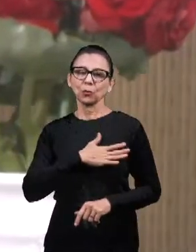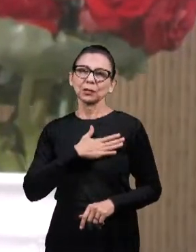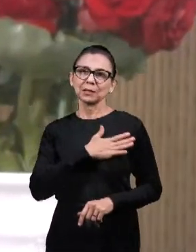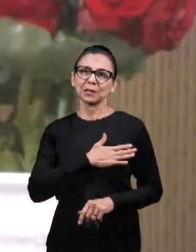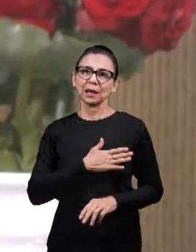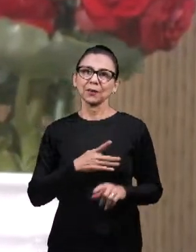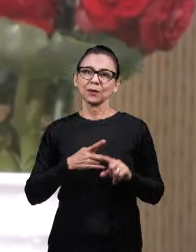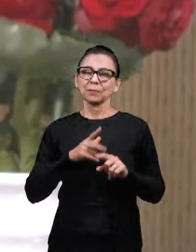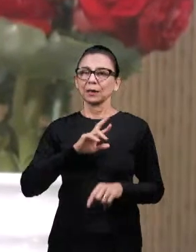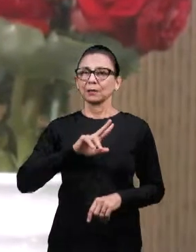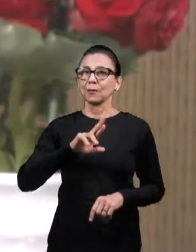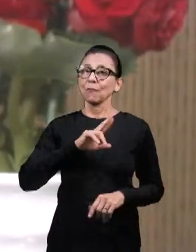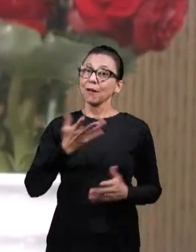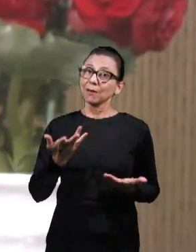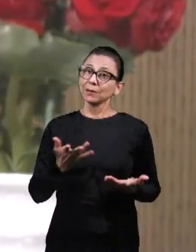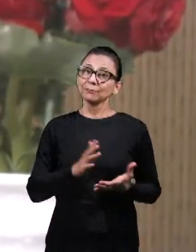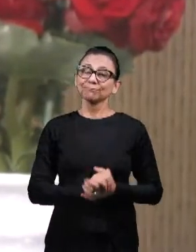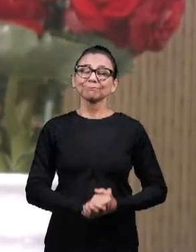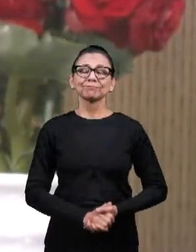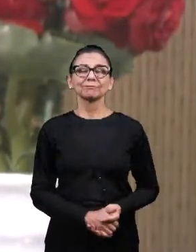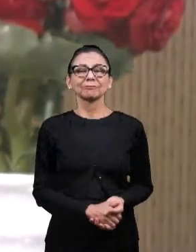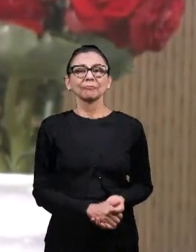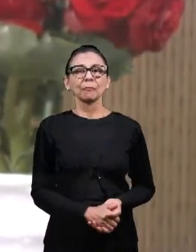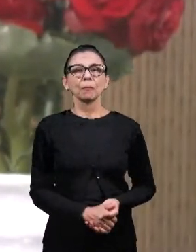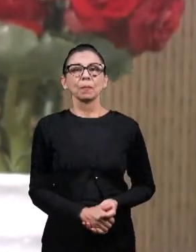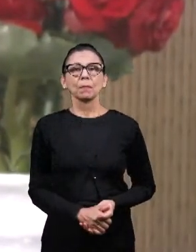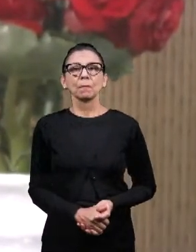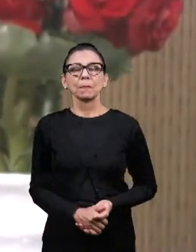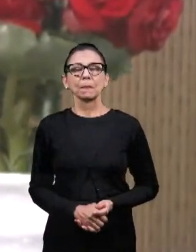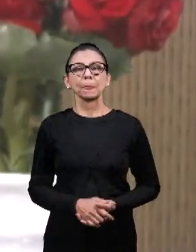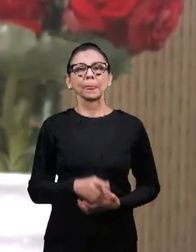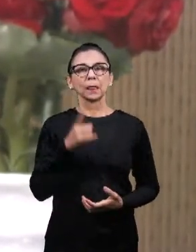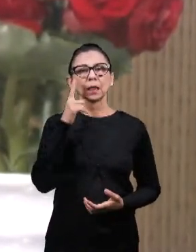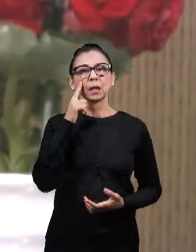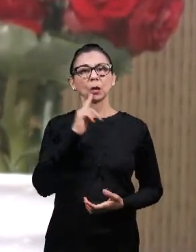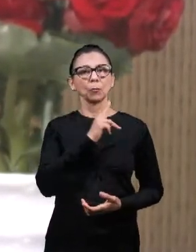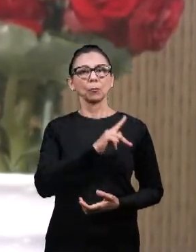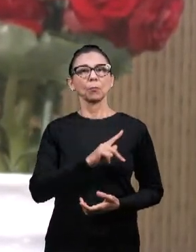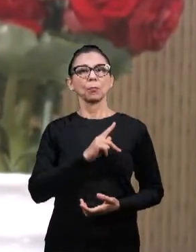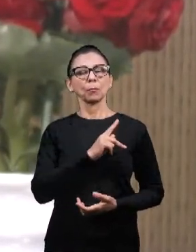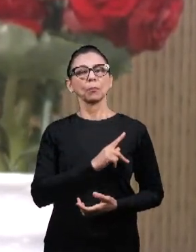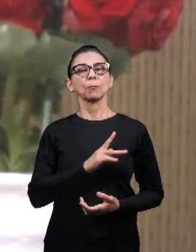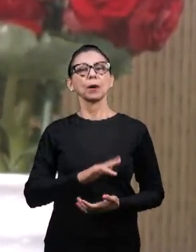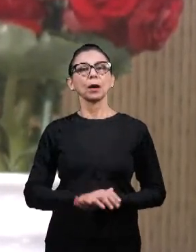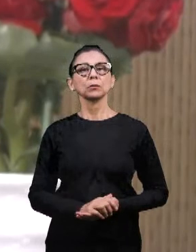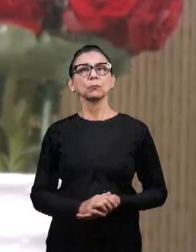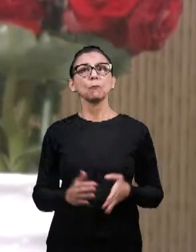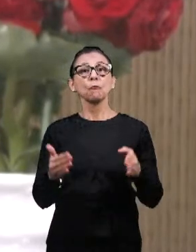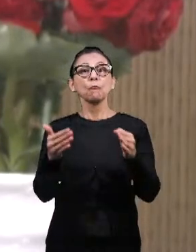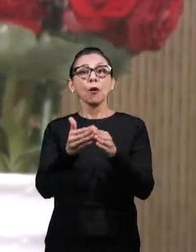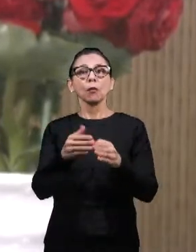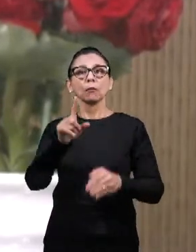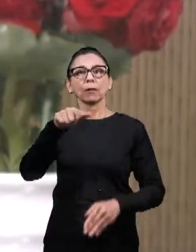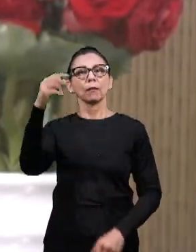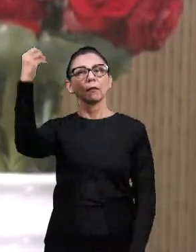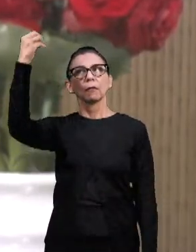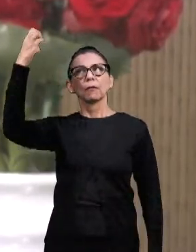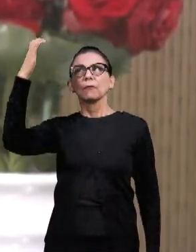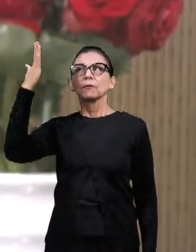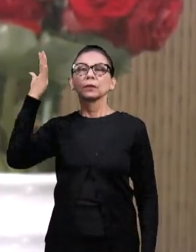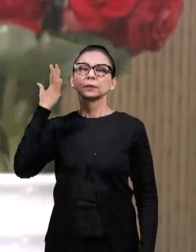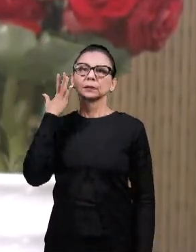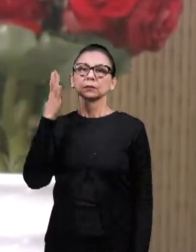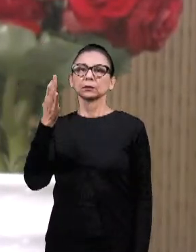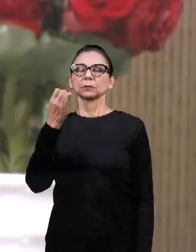e sangue, ele mesmo diz isso. Então nós vemos que Paulo, ele dá uma ênfase maravilhosa à revelação e à importância